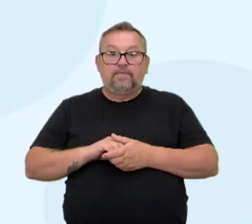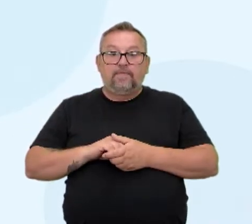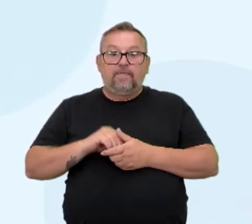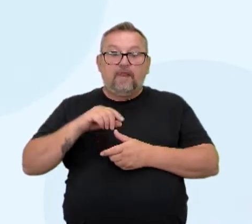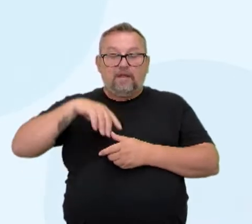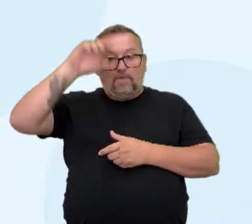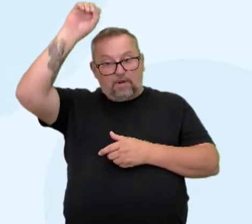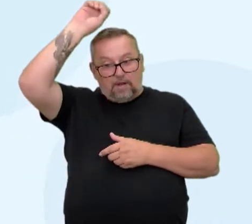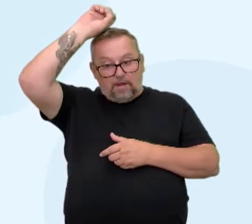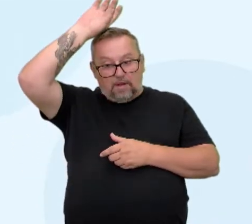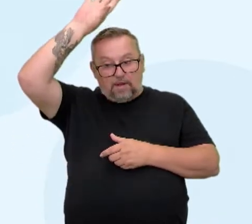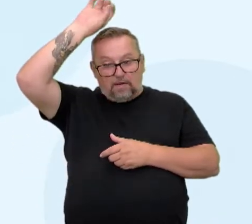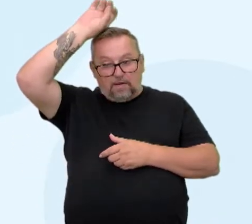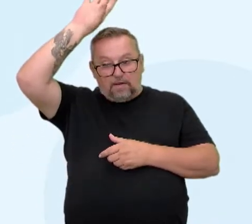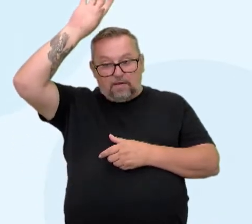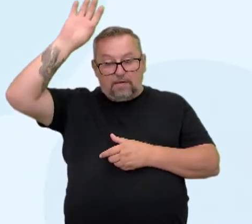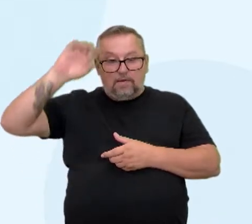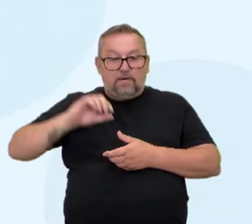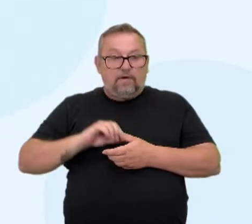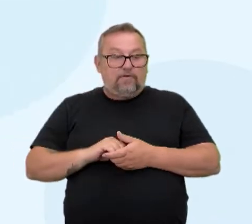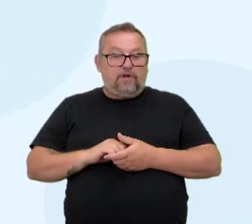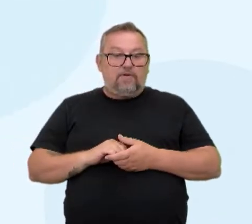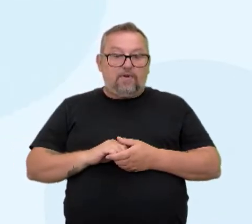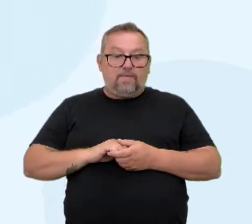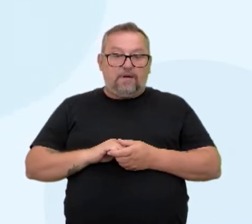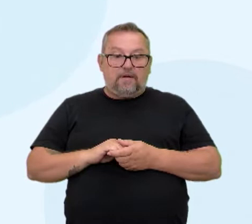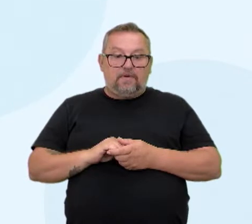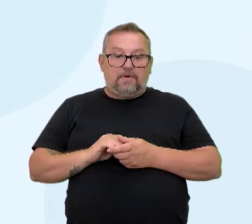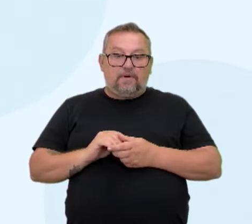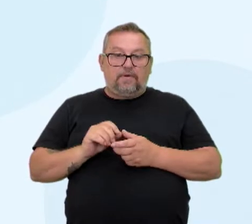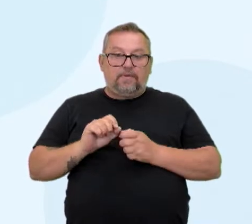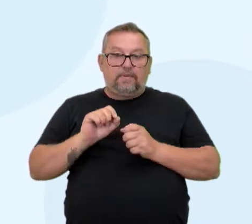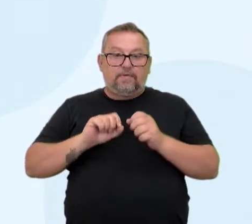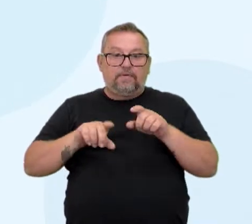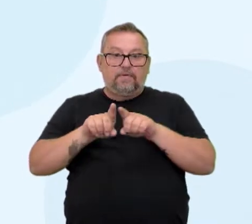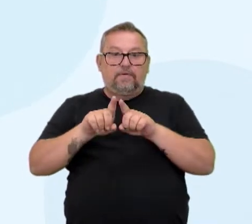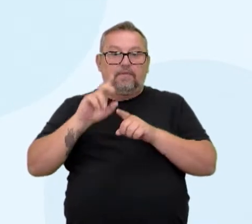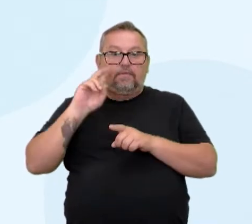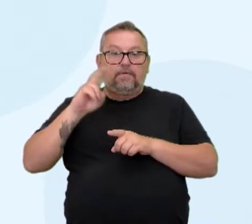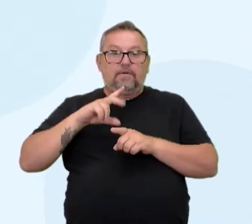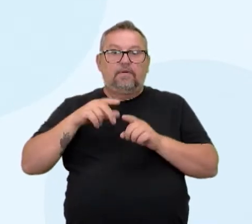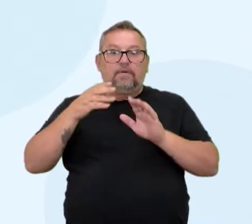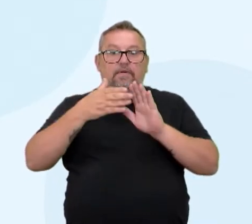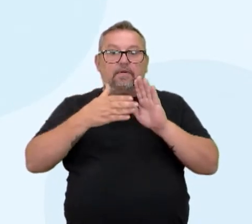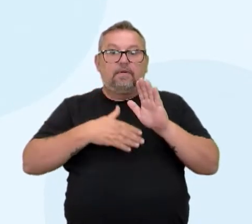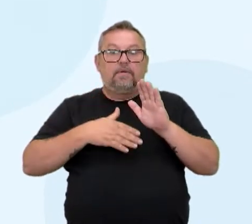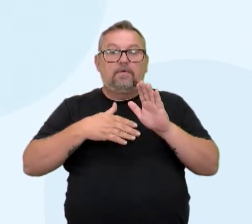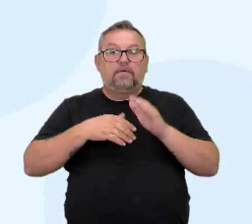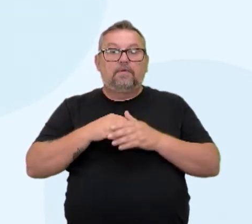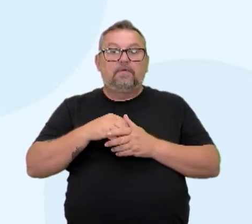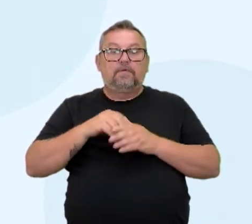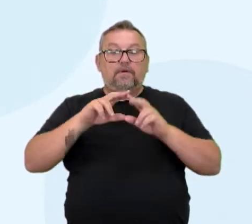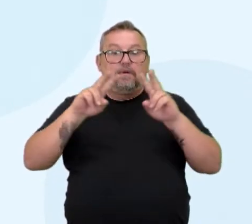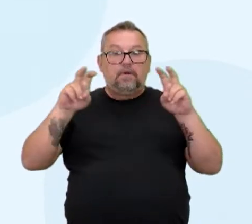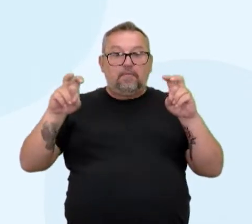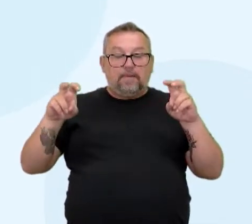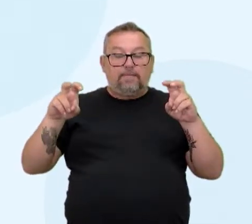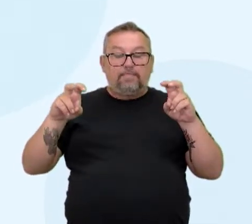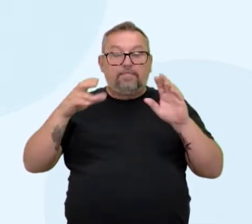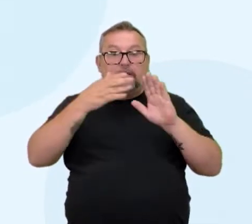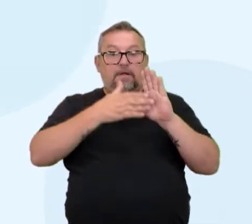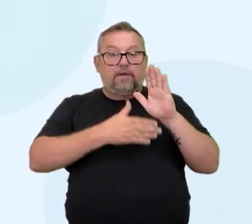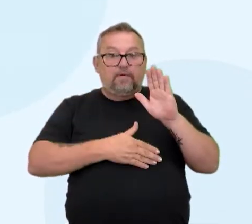central. Então, o tema eu já dei. Qual que é o tema? Planejamento e